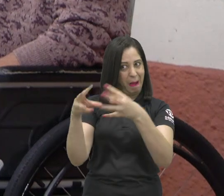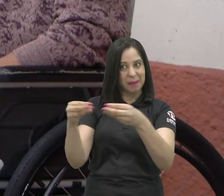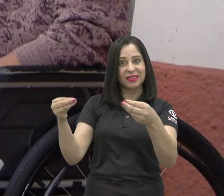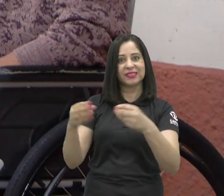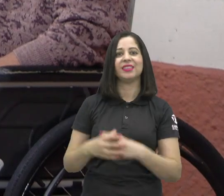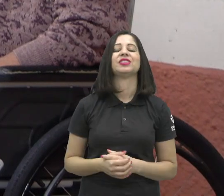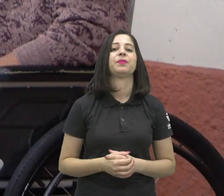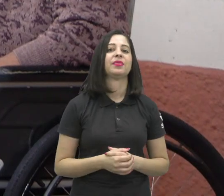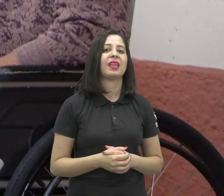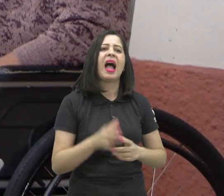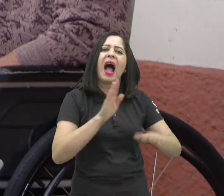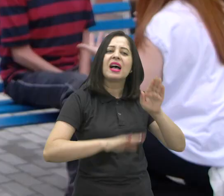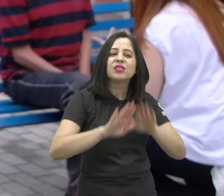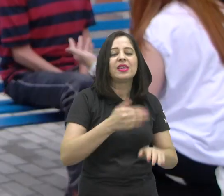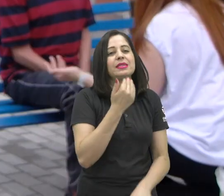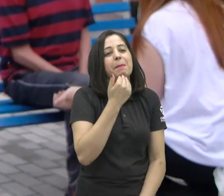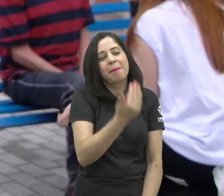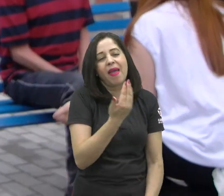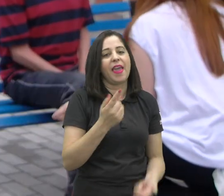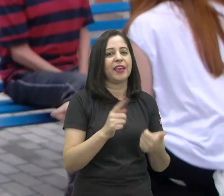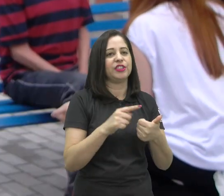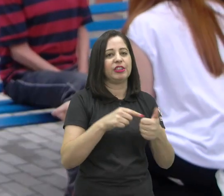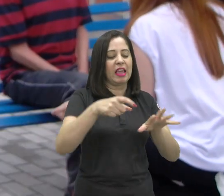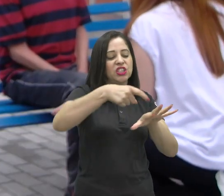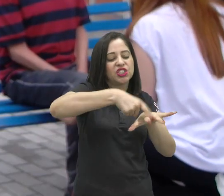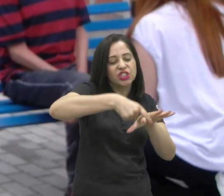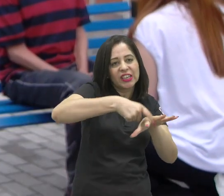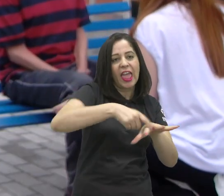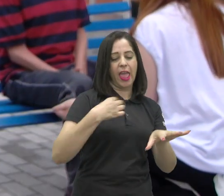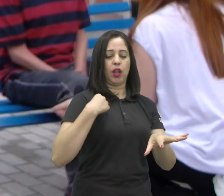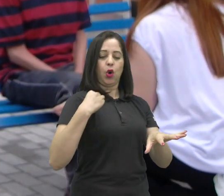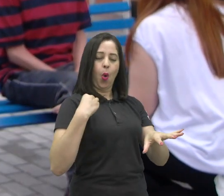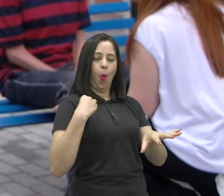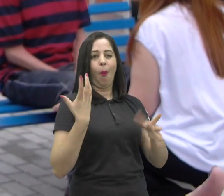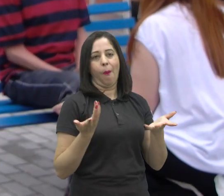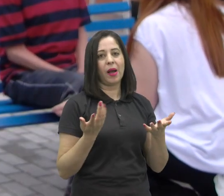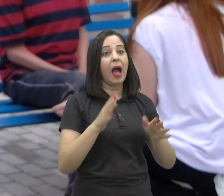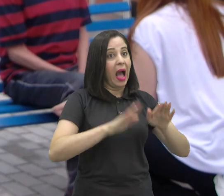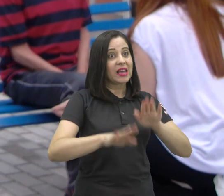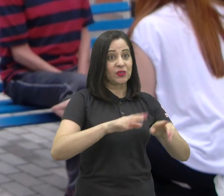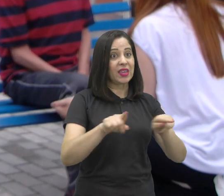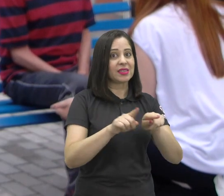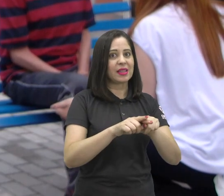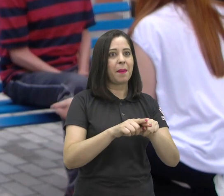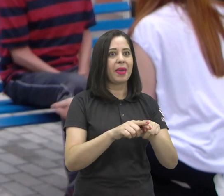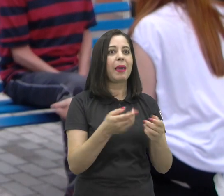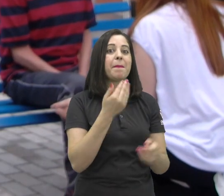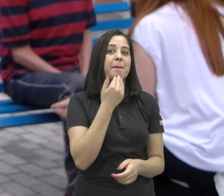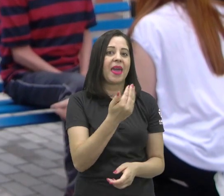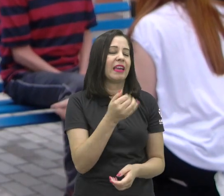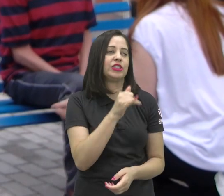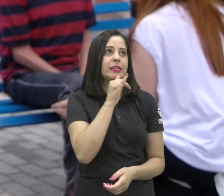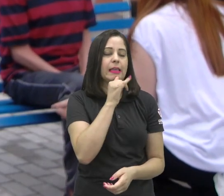e capricham nos presentes. Então, às vezes eles pedem coisas que eles precisam no dia a dia, um chinelinho, uma roupa, um pijama, mas às vezes eles pedem